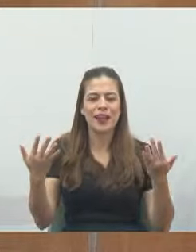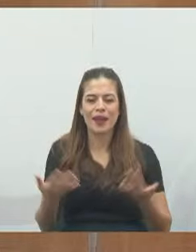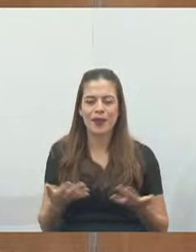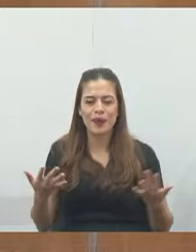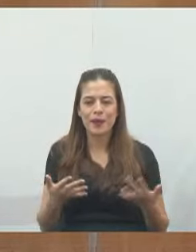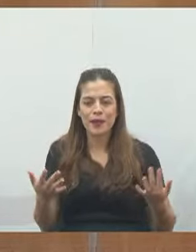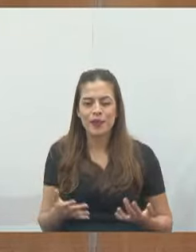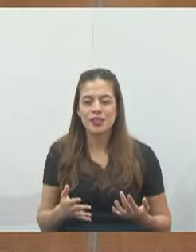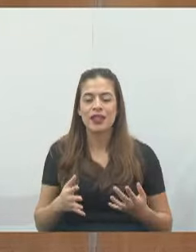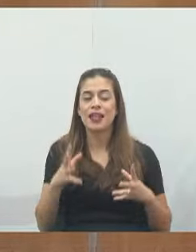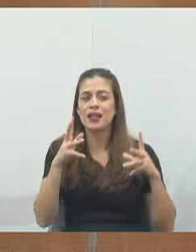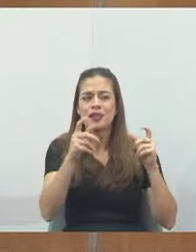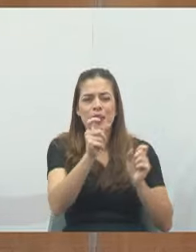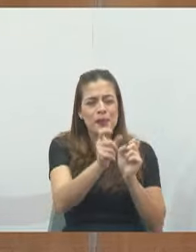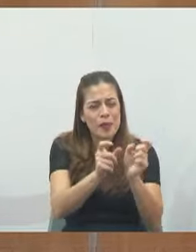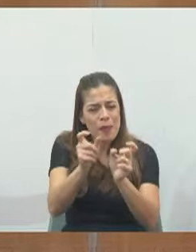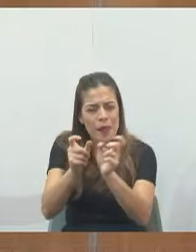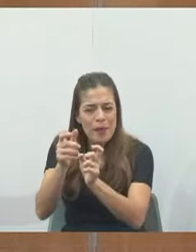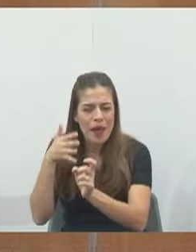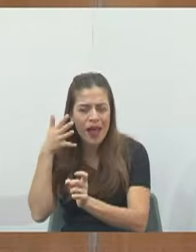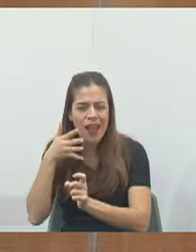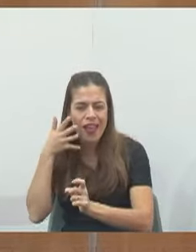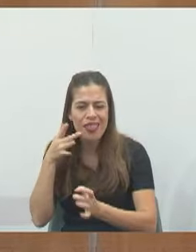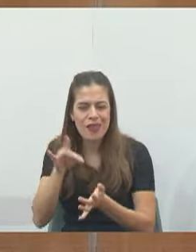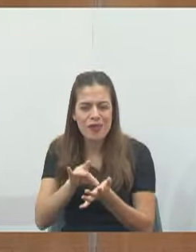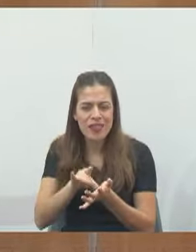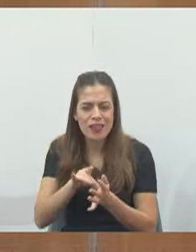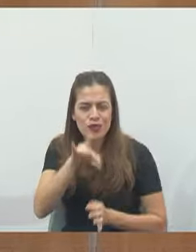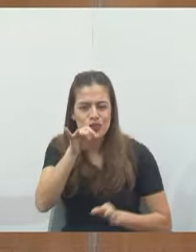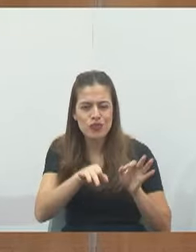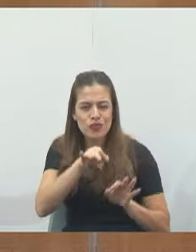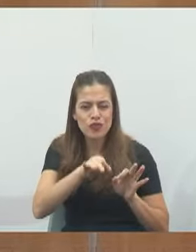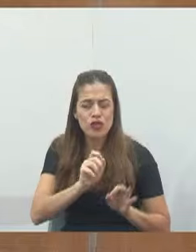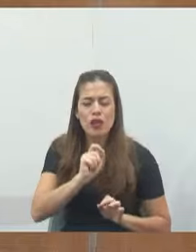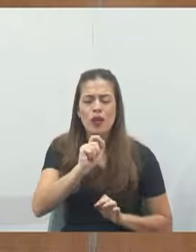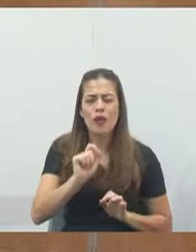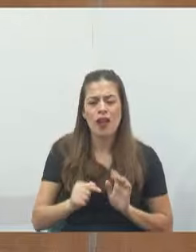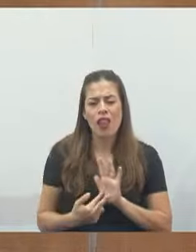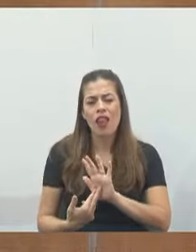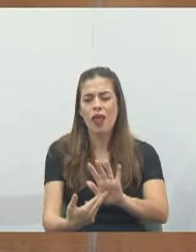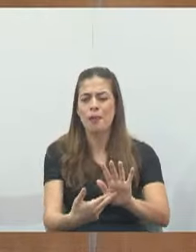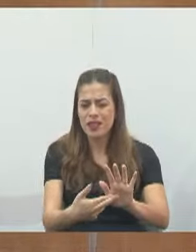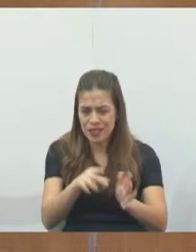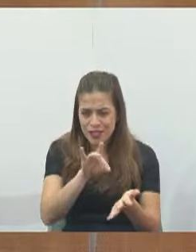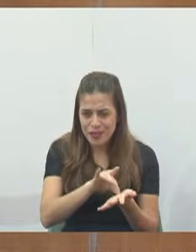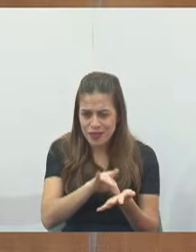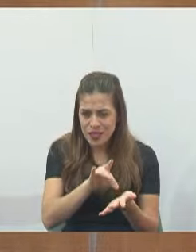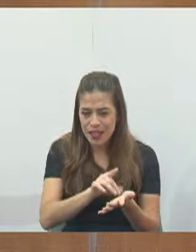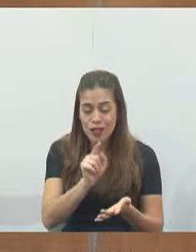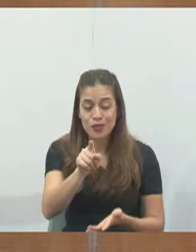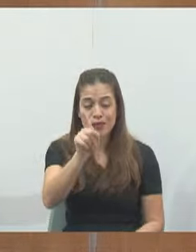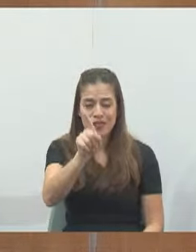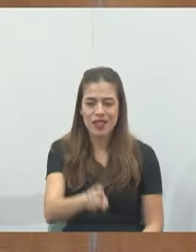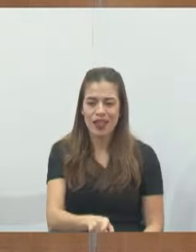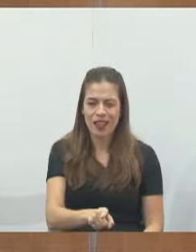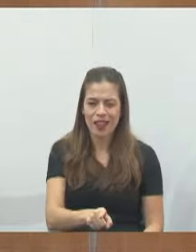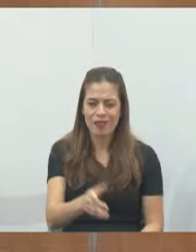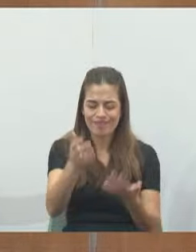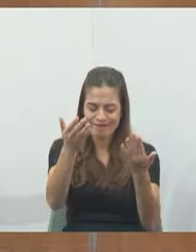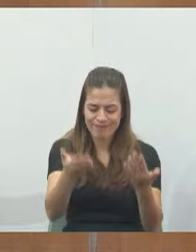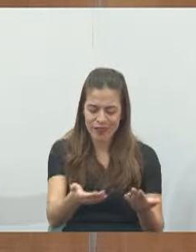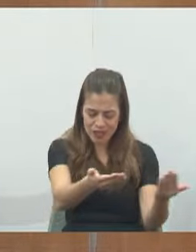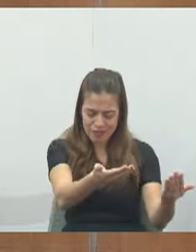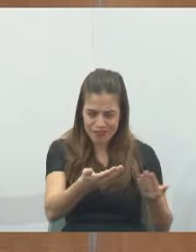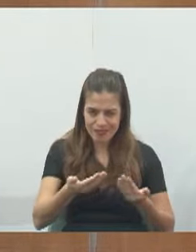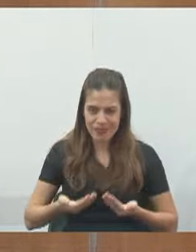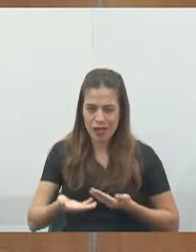das pessoas está falando, na sua verdade, na justiça, naquilo que representa realmente aquilo que você